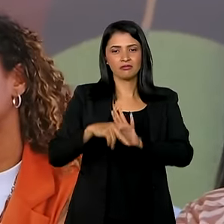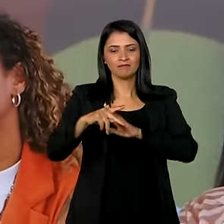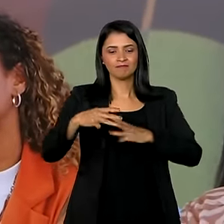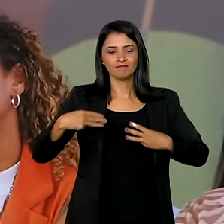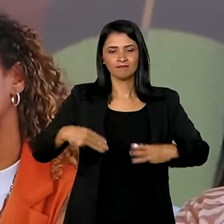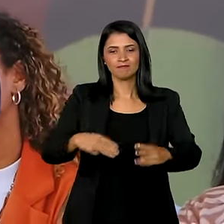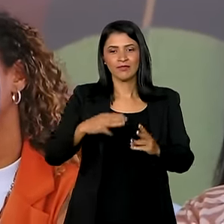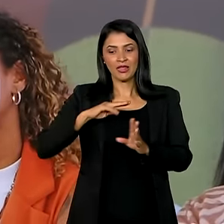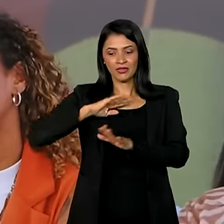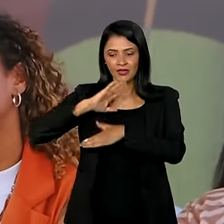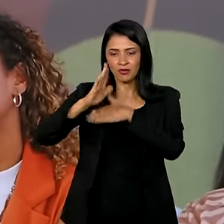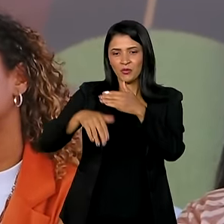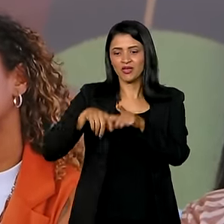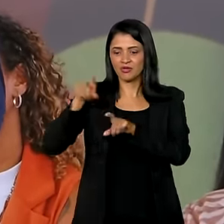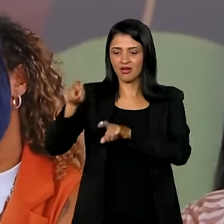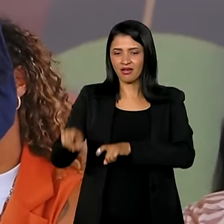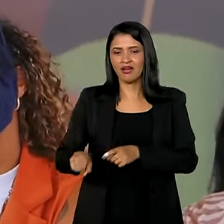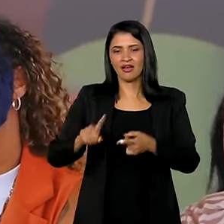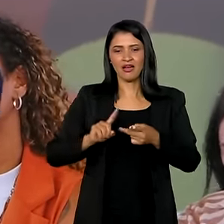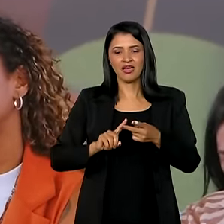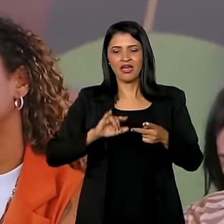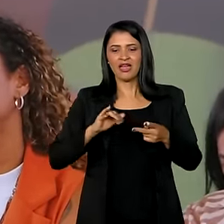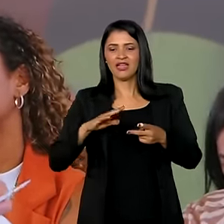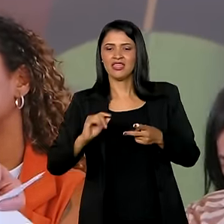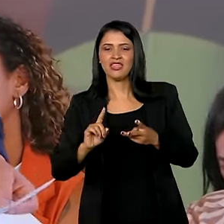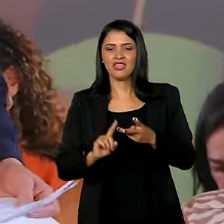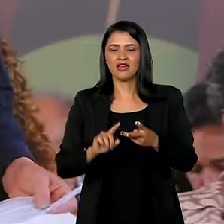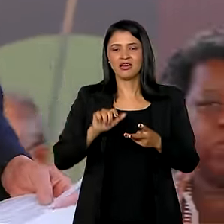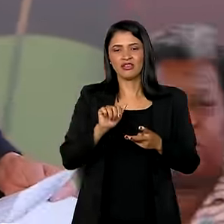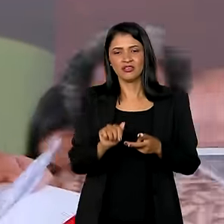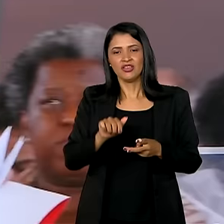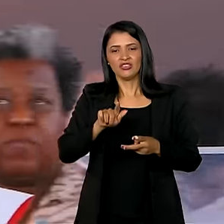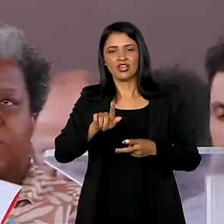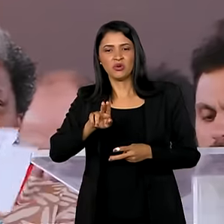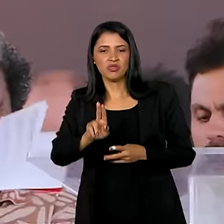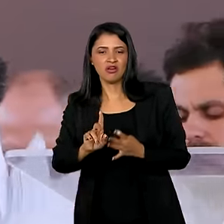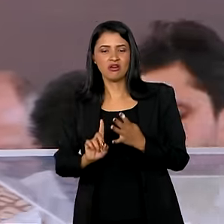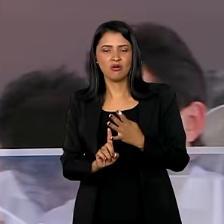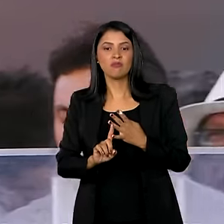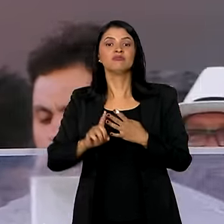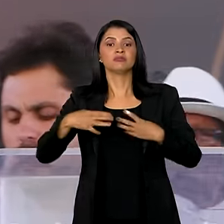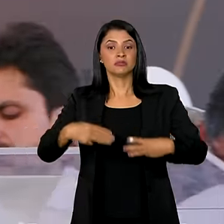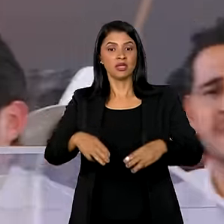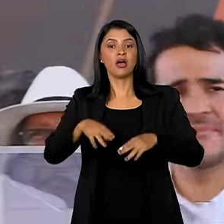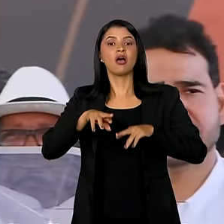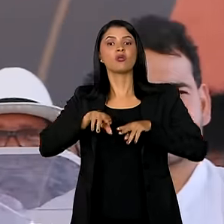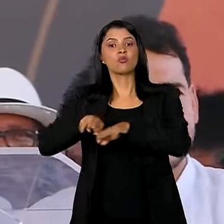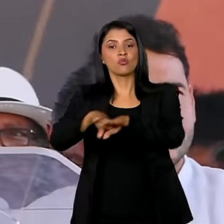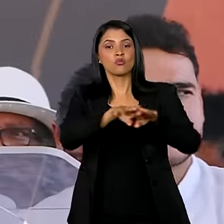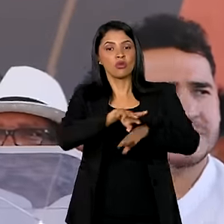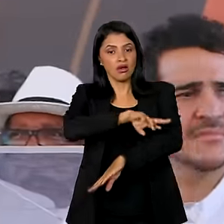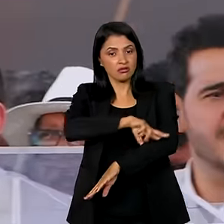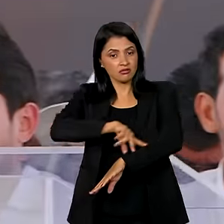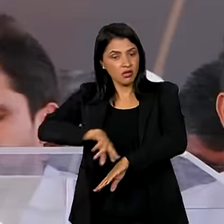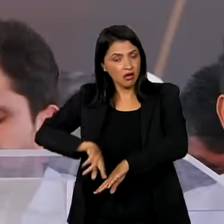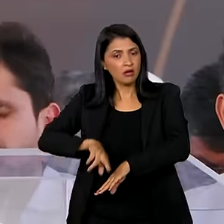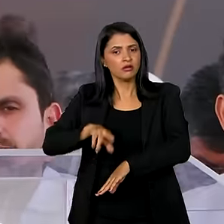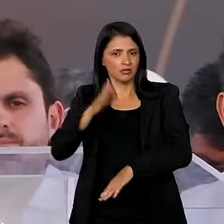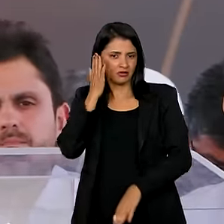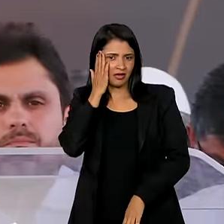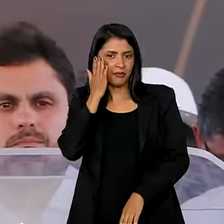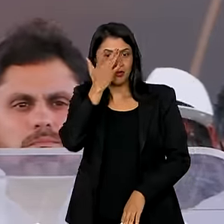de Desenvolvimento Agrário, do INCRA, da Advocacia Geral da União, do Ministério da Igualdade Racial, sabe,